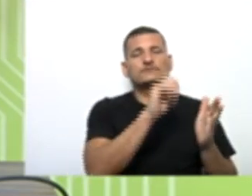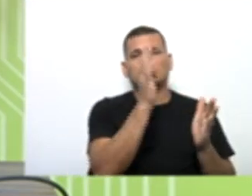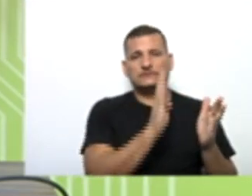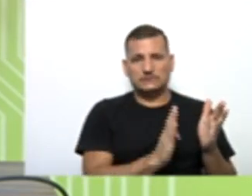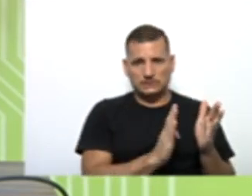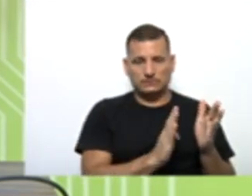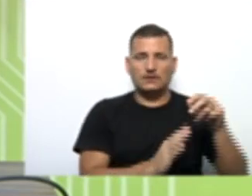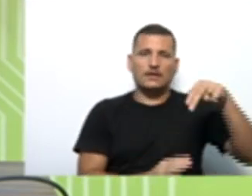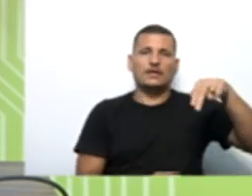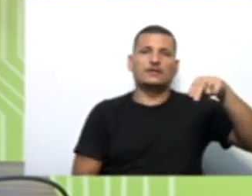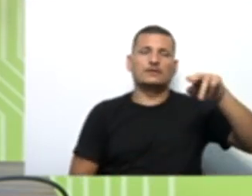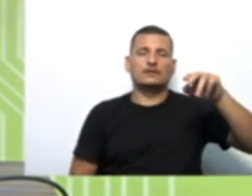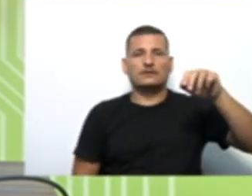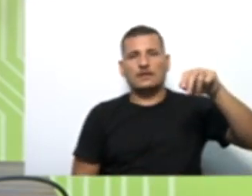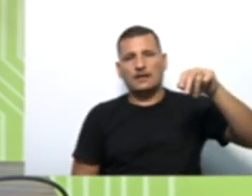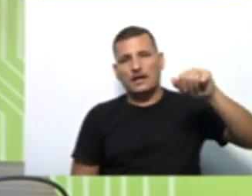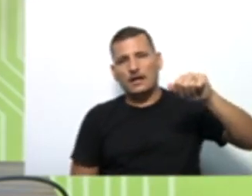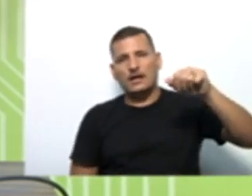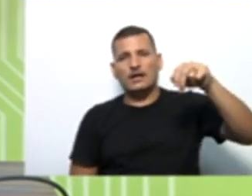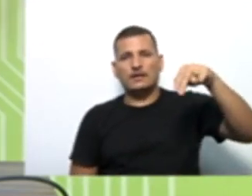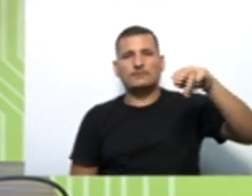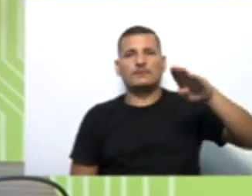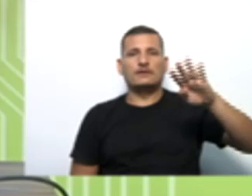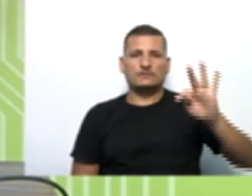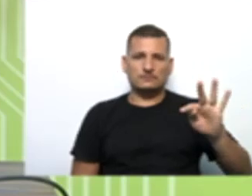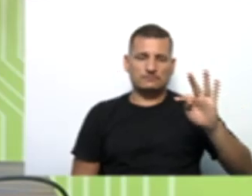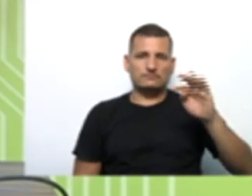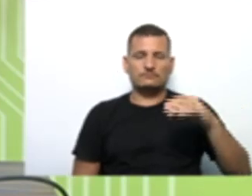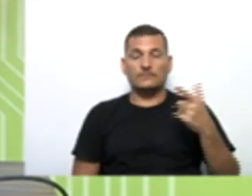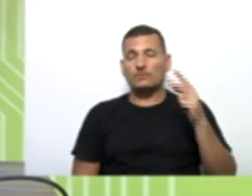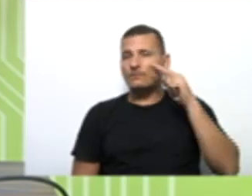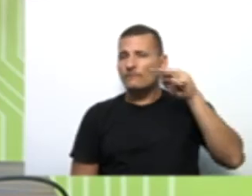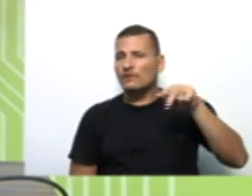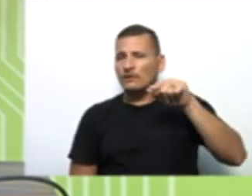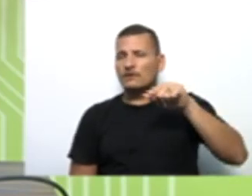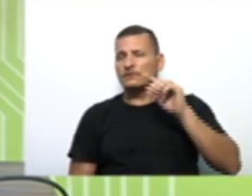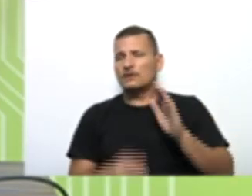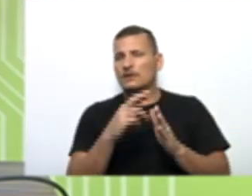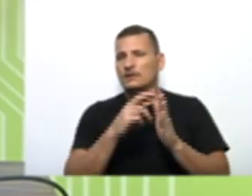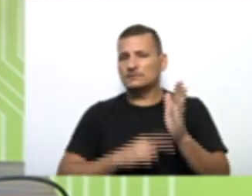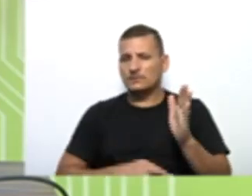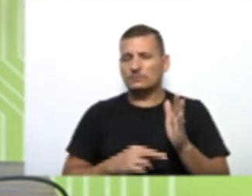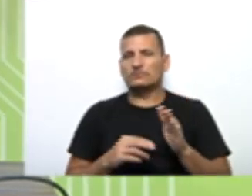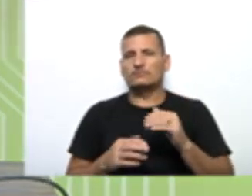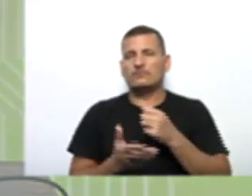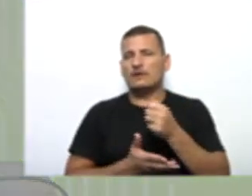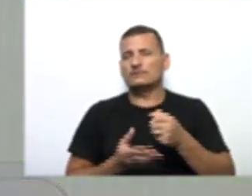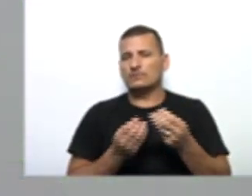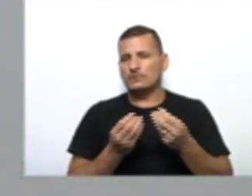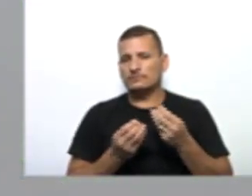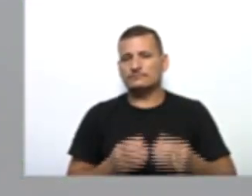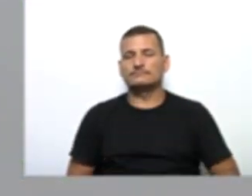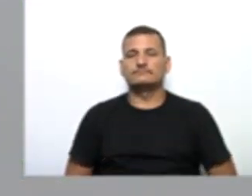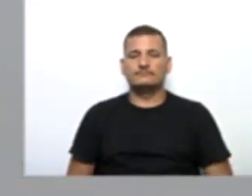Vamos ver, então, como é que é essa redação oficial, que princípios que ela vai se pautar?